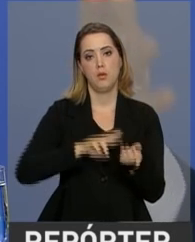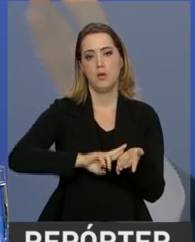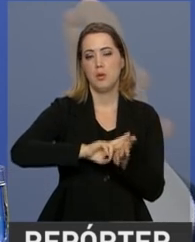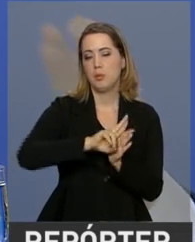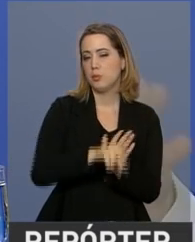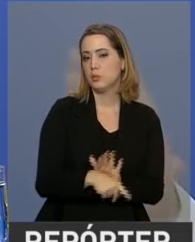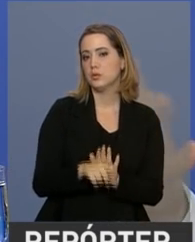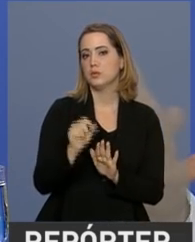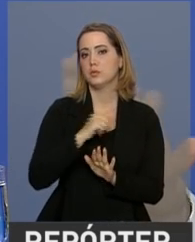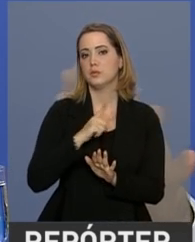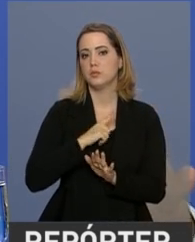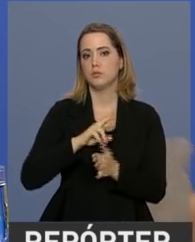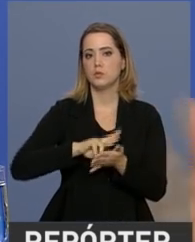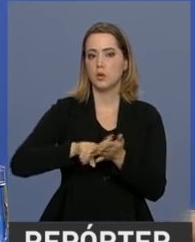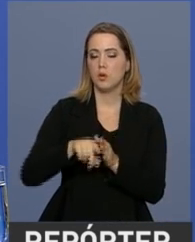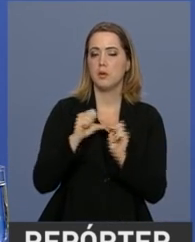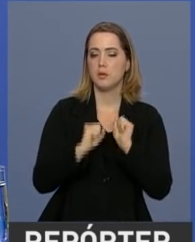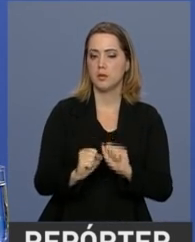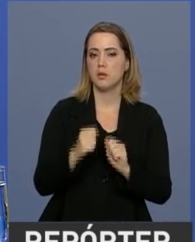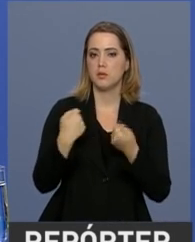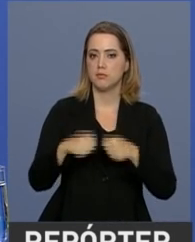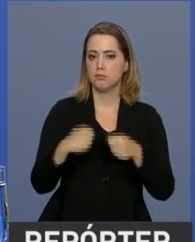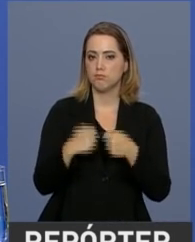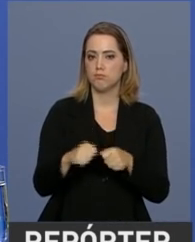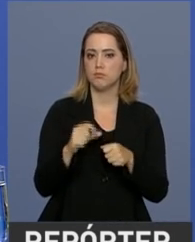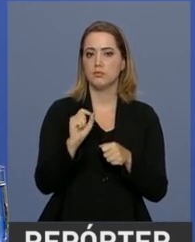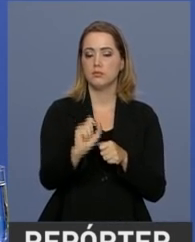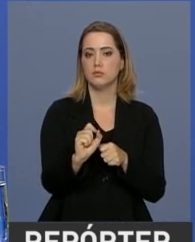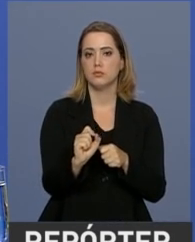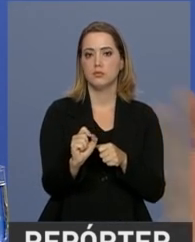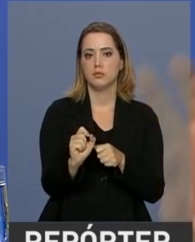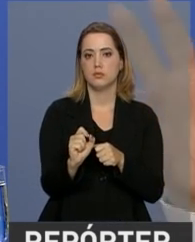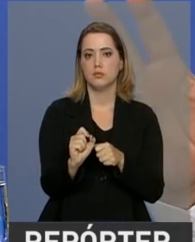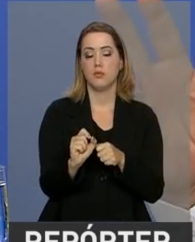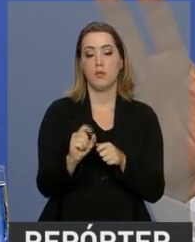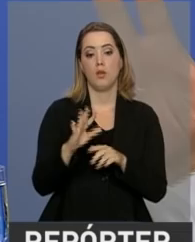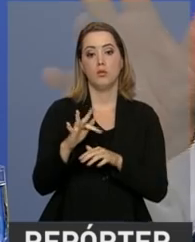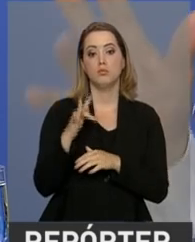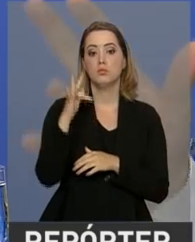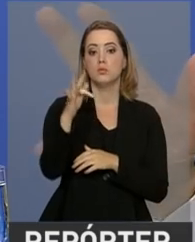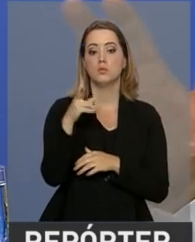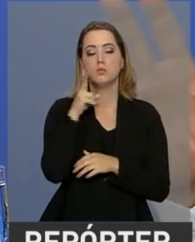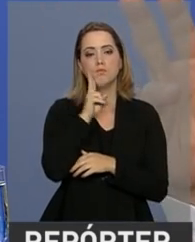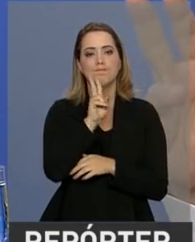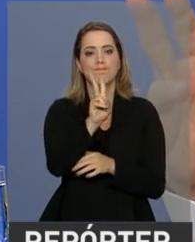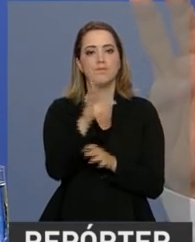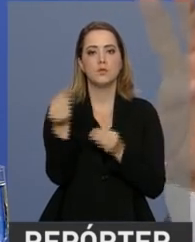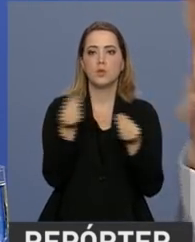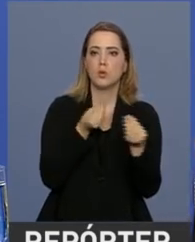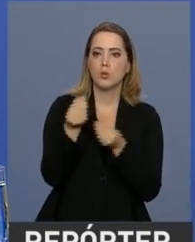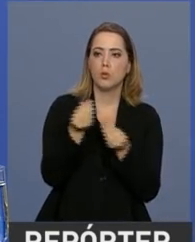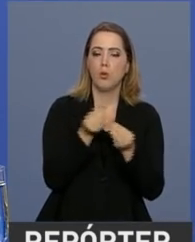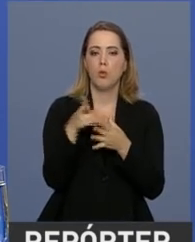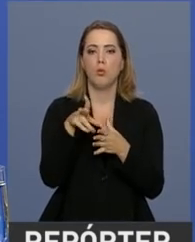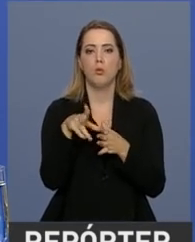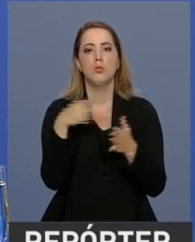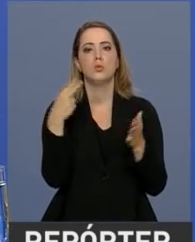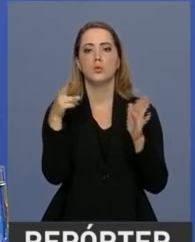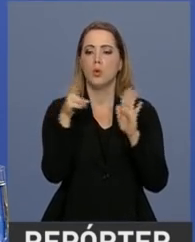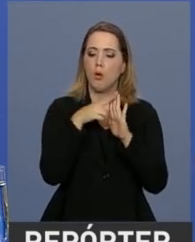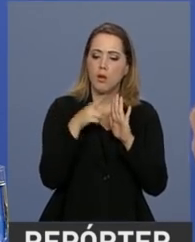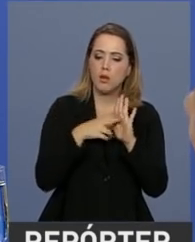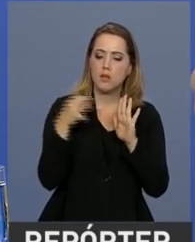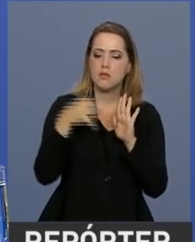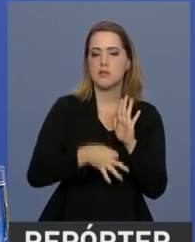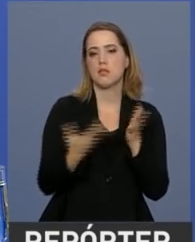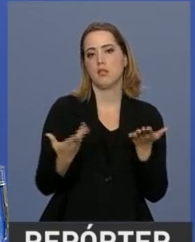há muita coisa ainda que precisaria eh ser tratada, bem analisada para ver se tá cumprindo realmente o